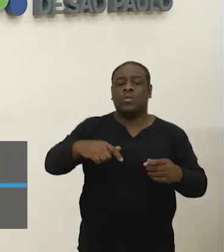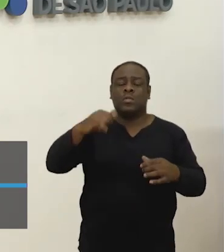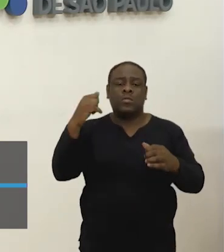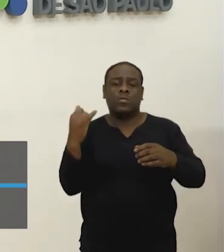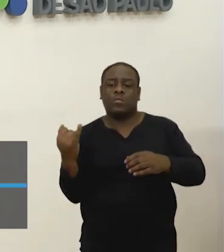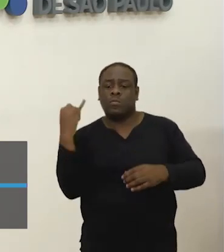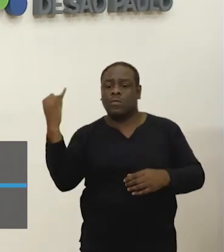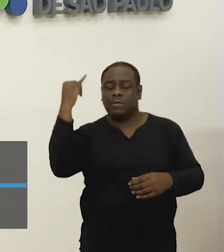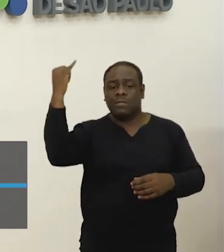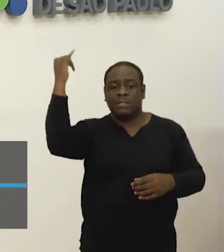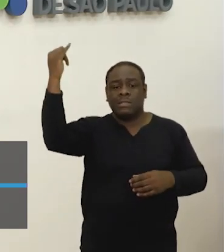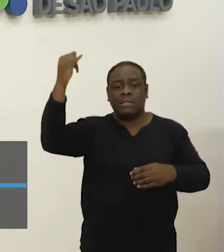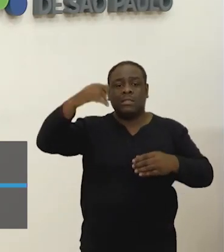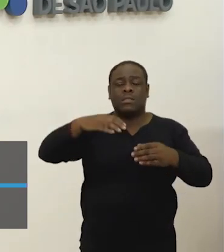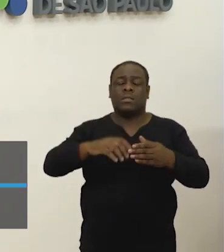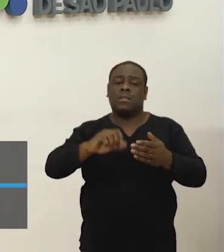inclusive